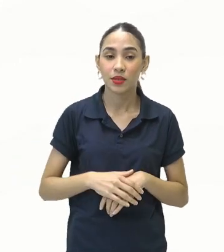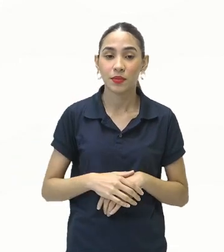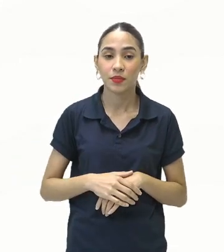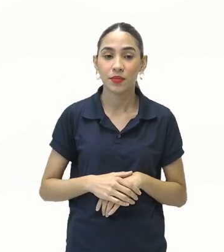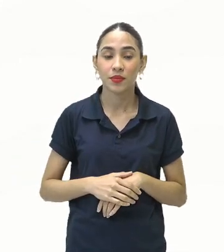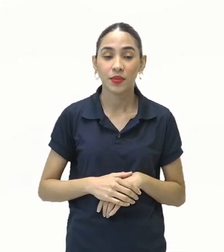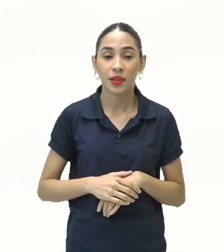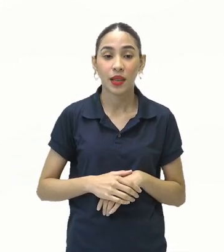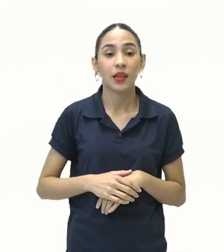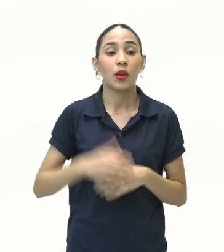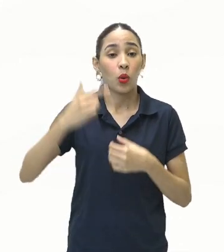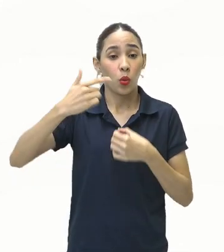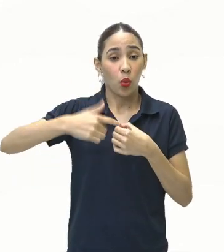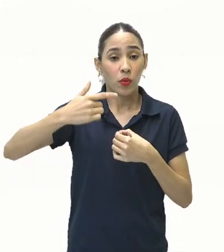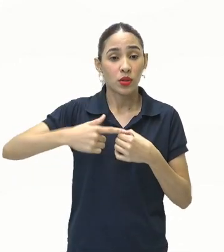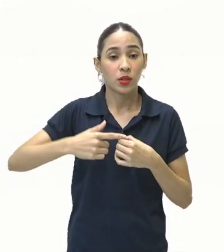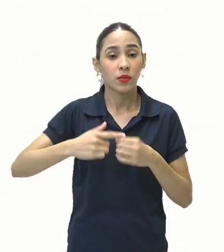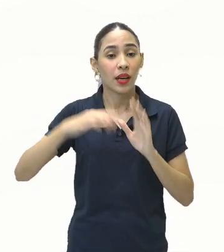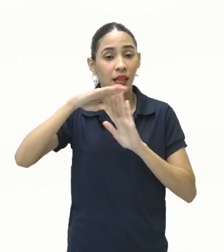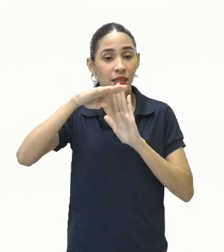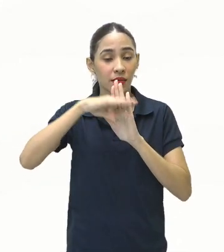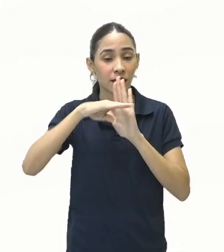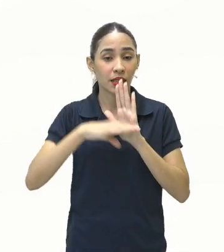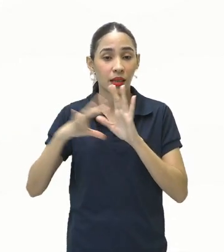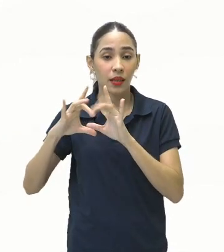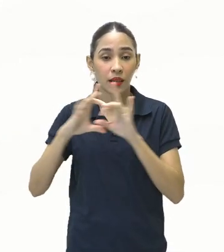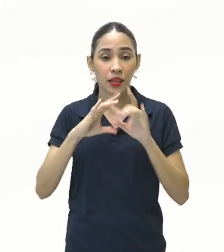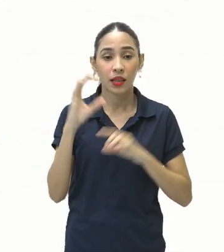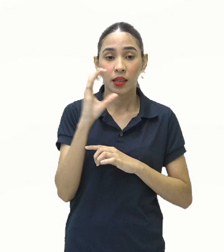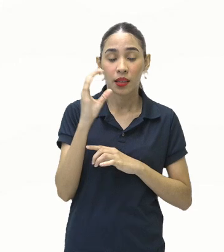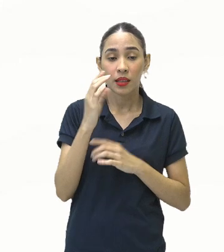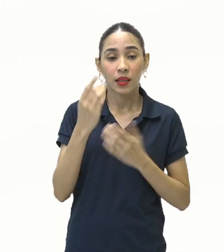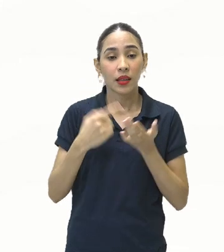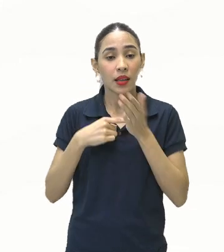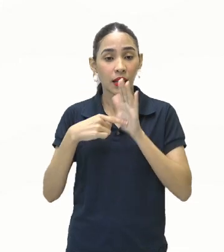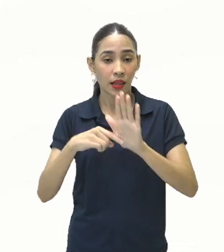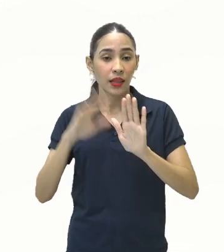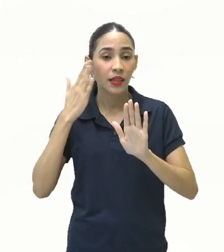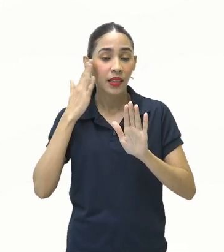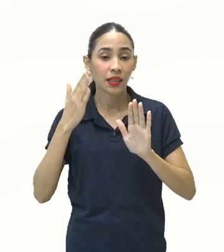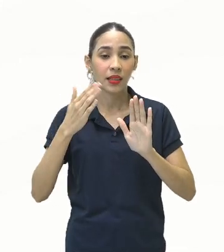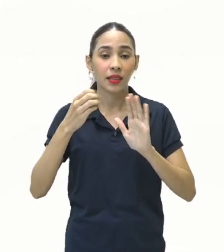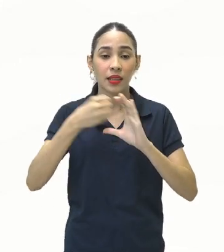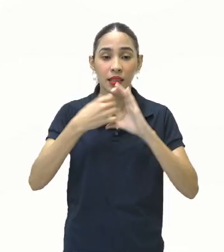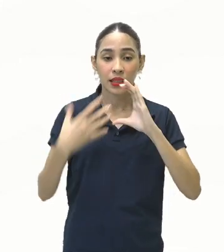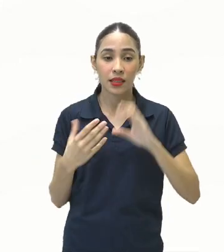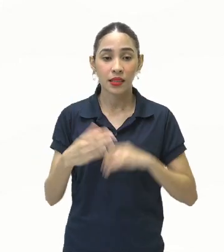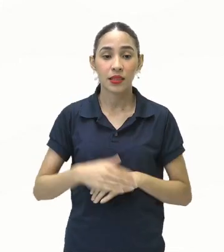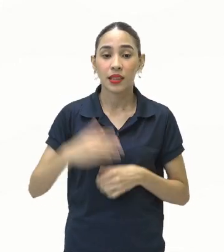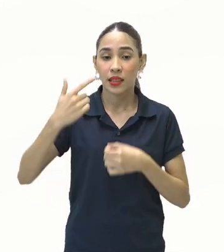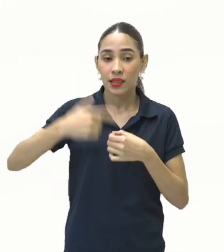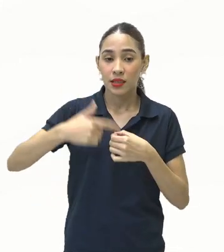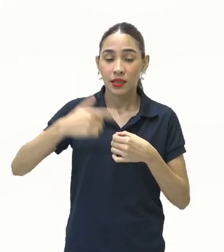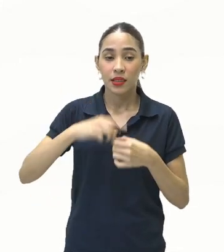de combustíveis, a classificação das cadeias carbônicas ajuda a entender essas propriedades, como